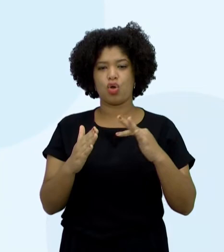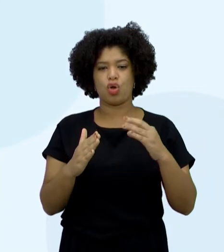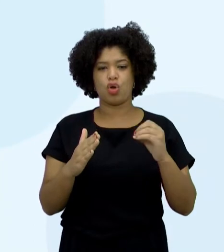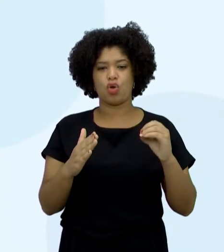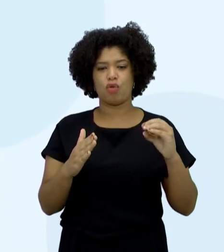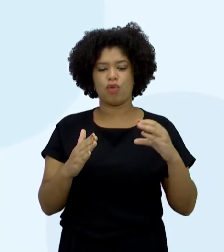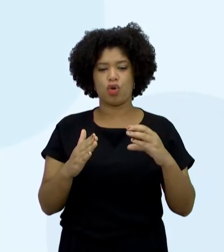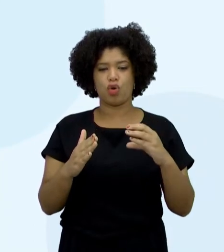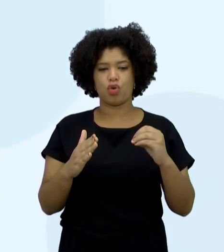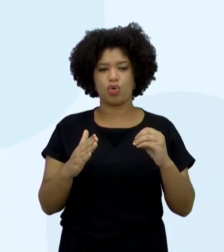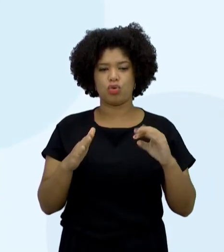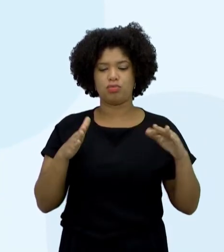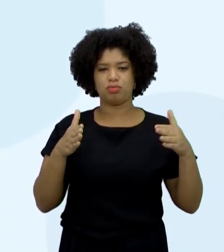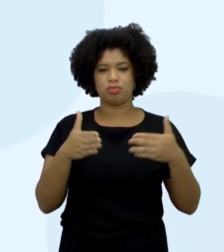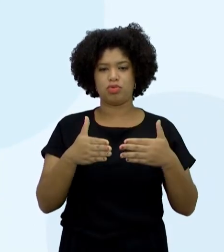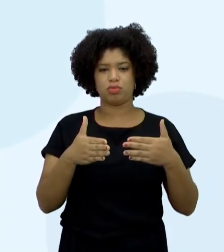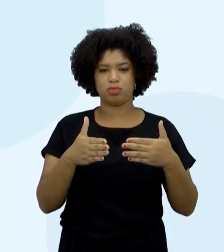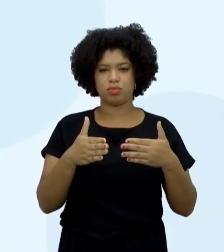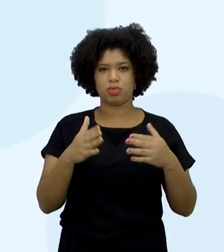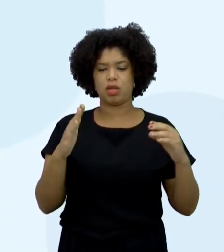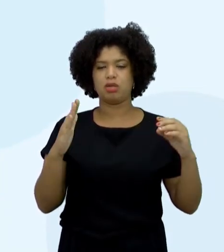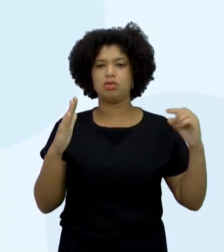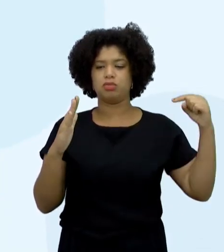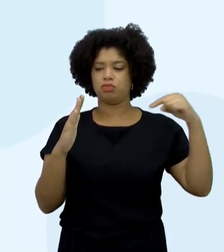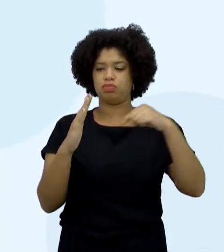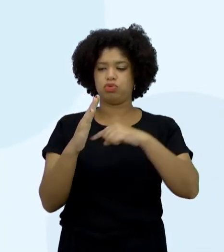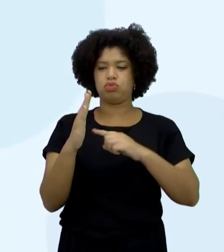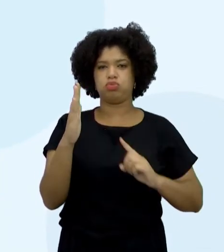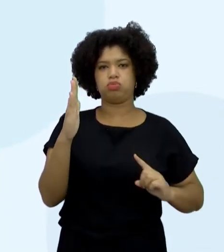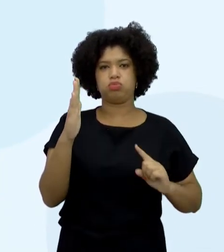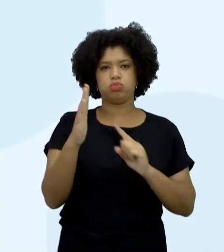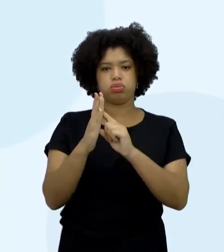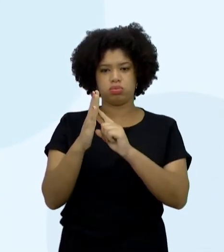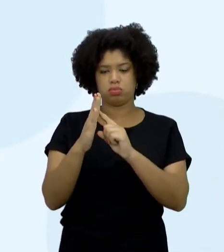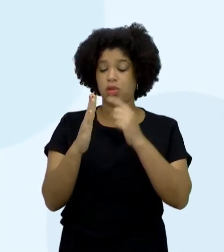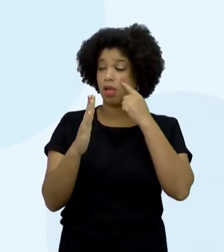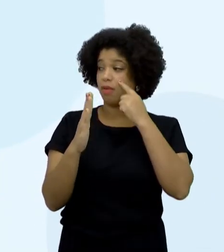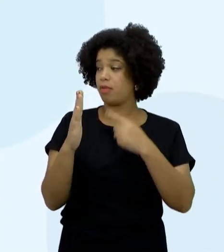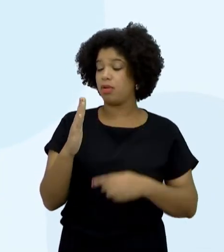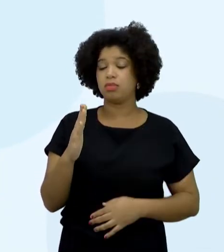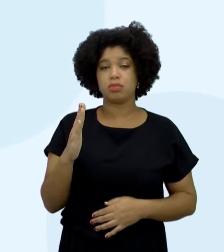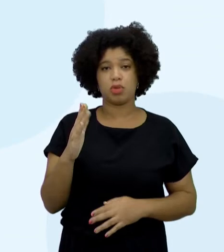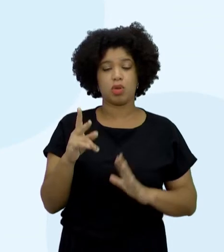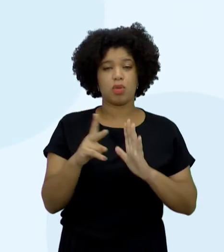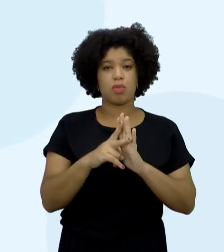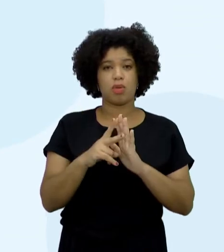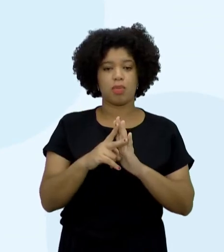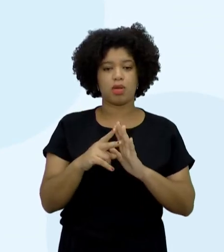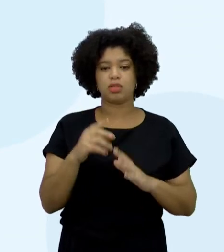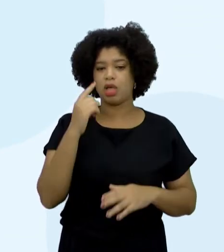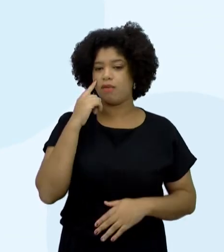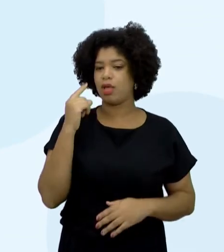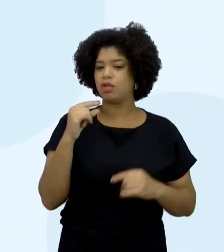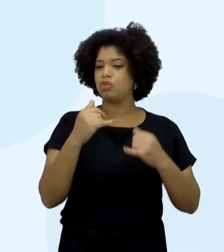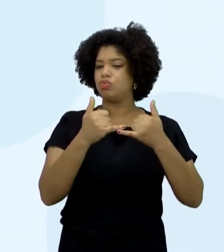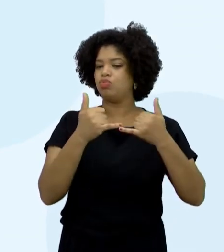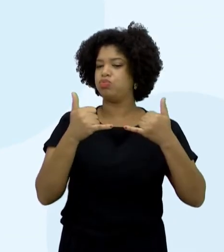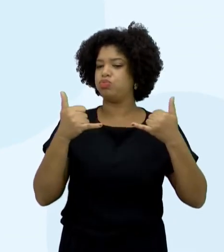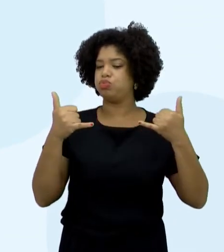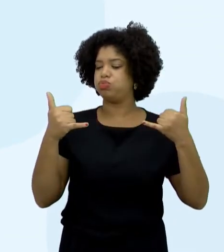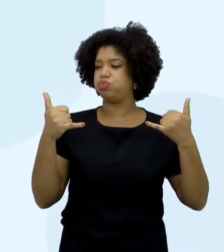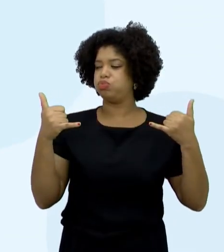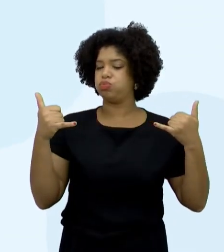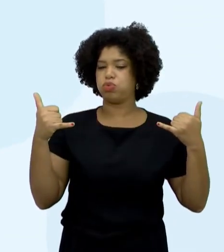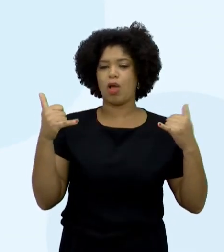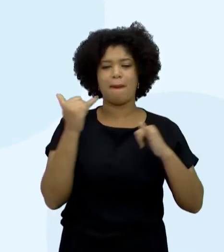geral e é essa que eu destaquei aqui. Todo raio incidente paralelo a um espelho ao eixo, né? Esse aqui é um eixo que